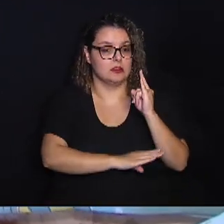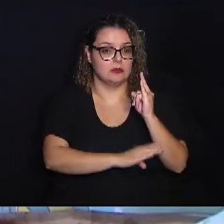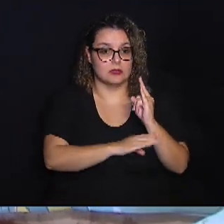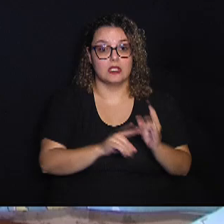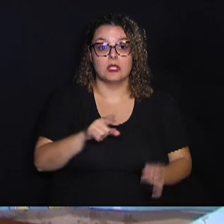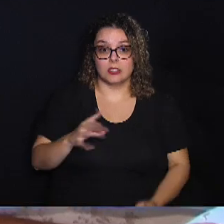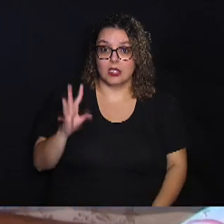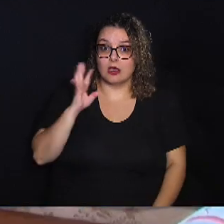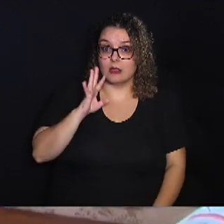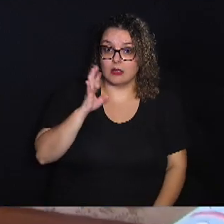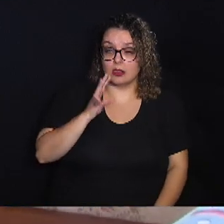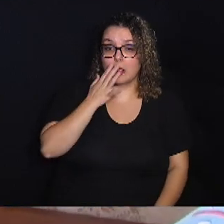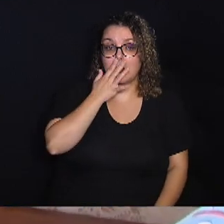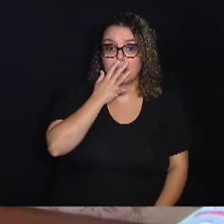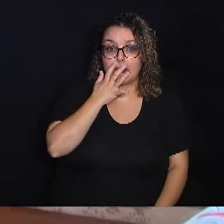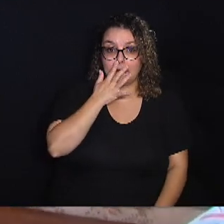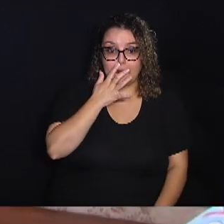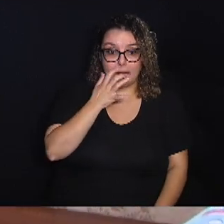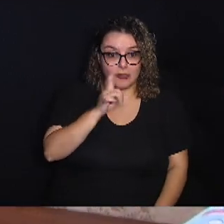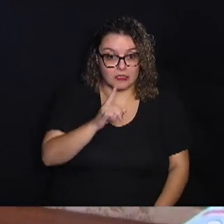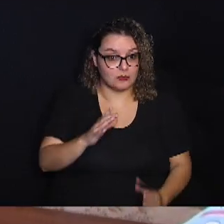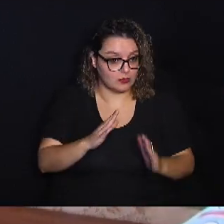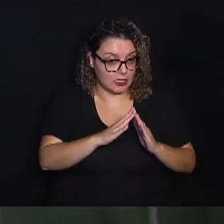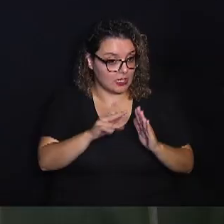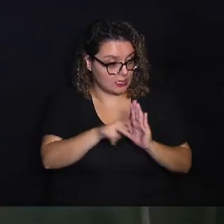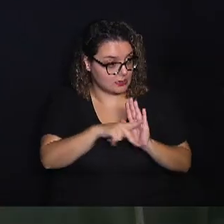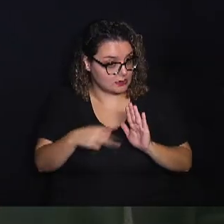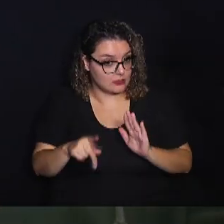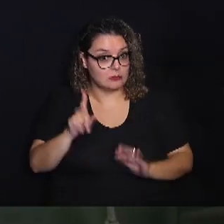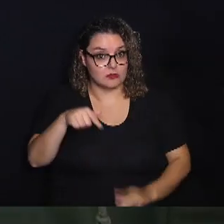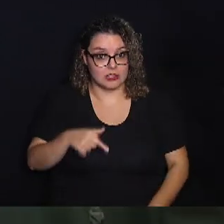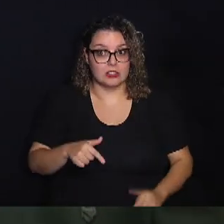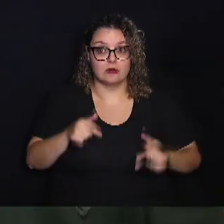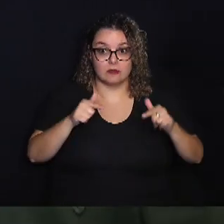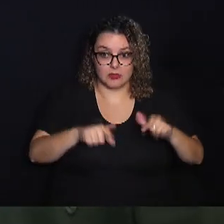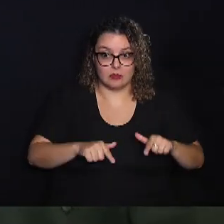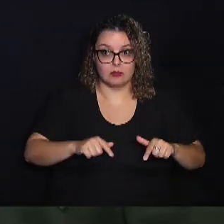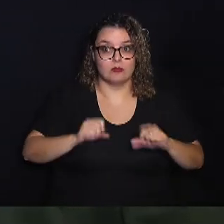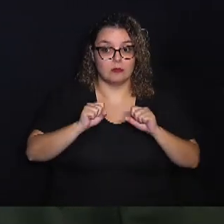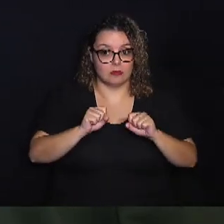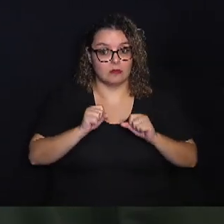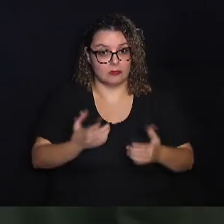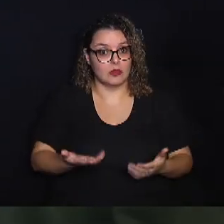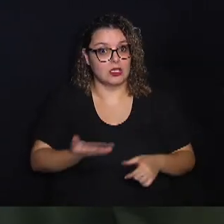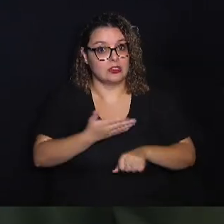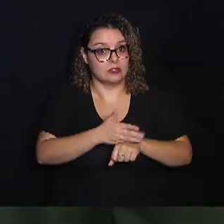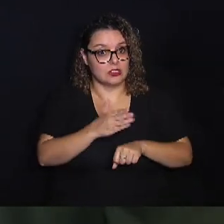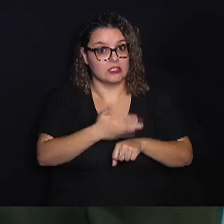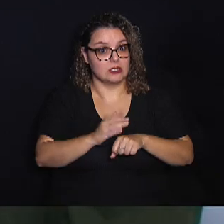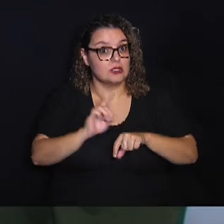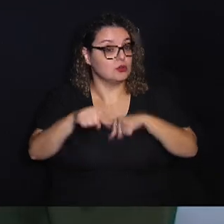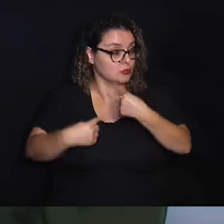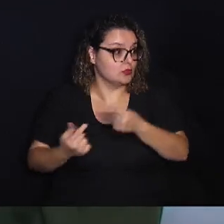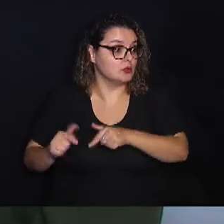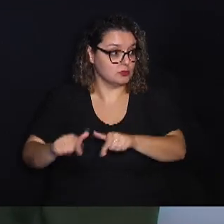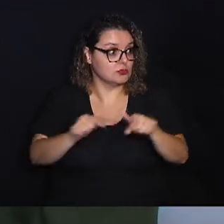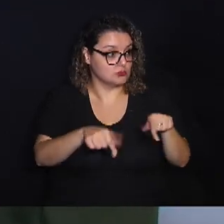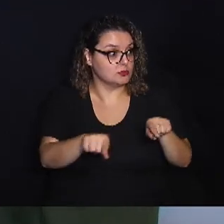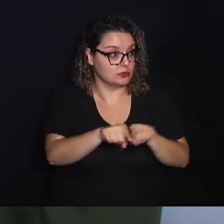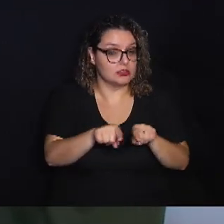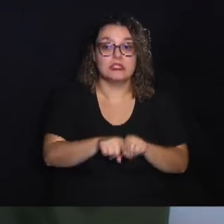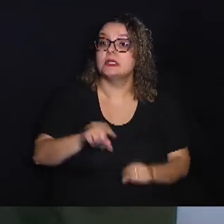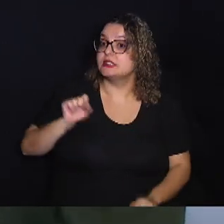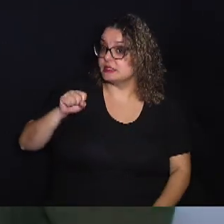interessante porque não é a casa deles, mas é um ambiente também para que eles possam exercer essas atividades até em outros lugares,